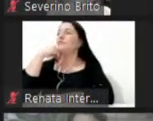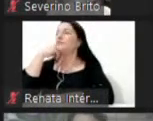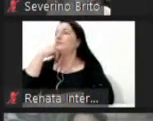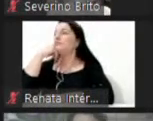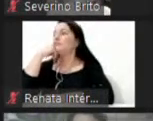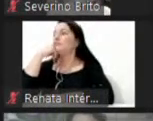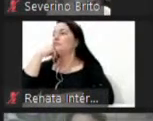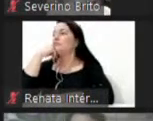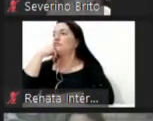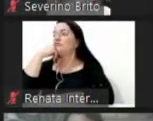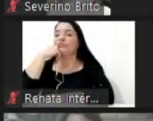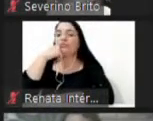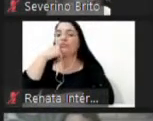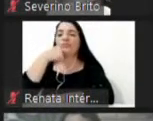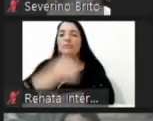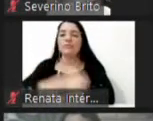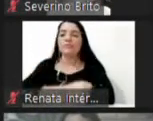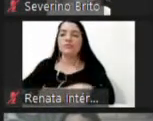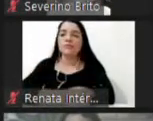Ana Cláudia,